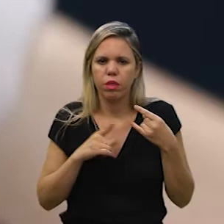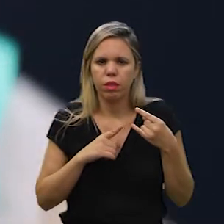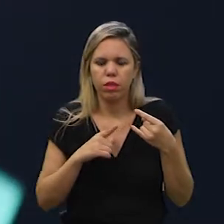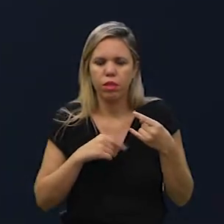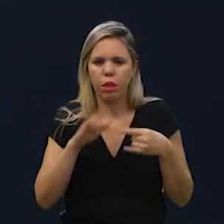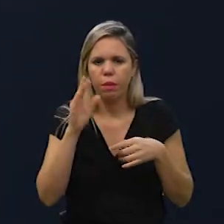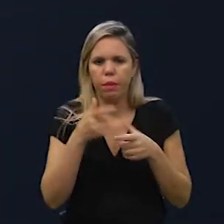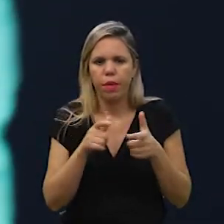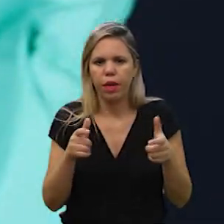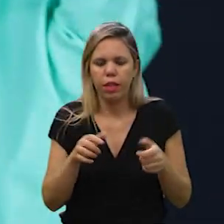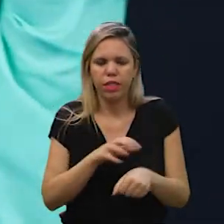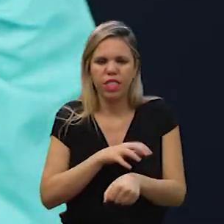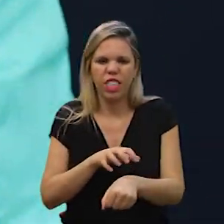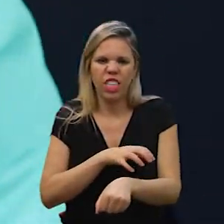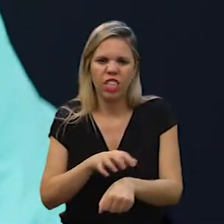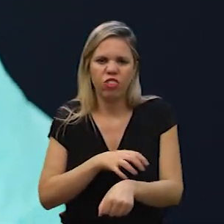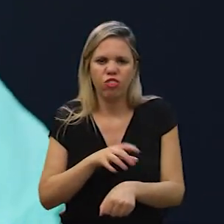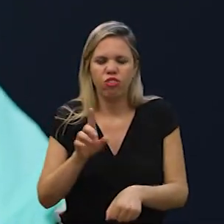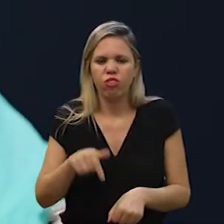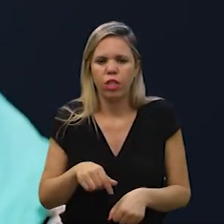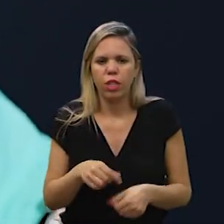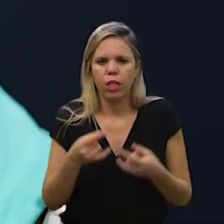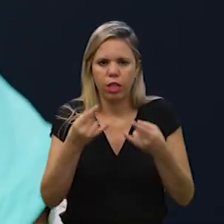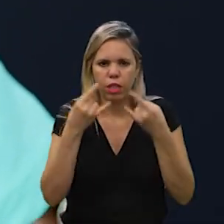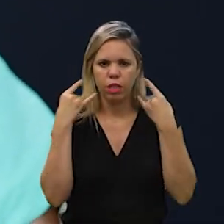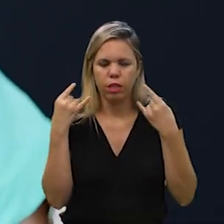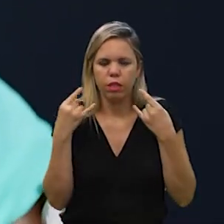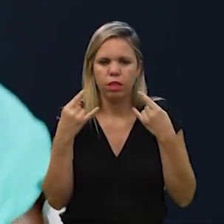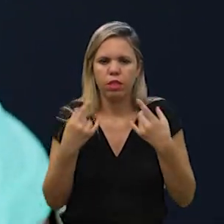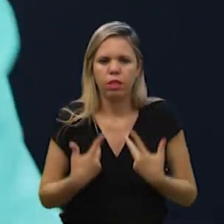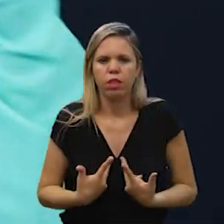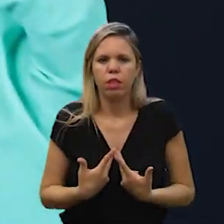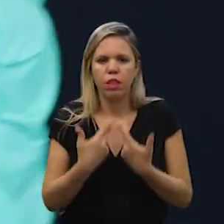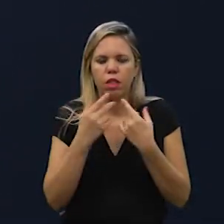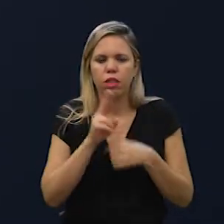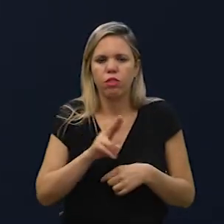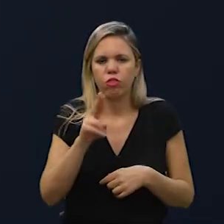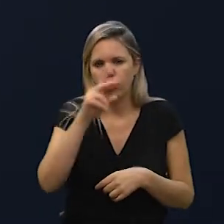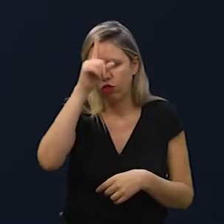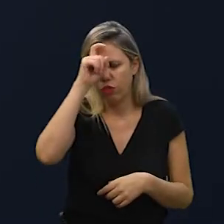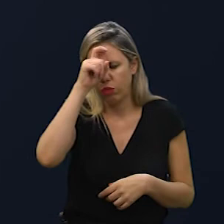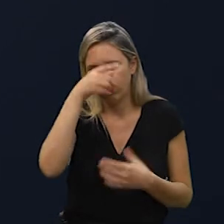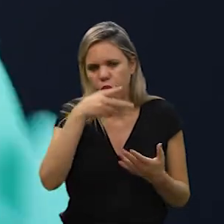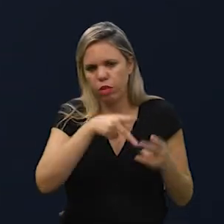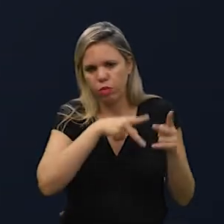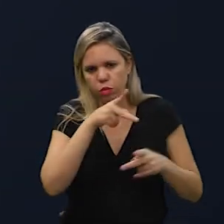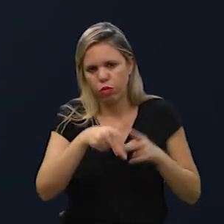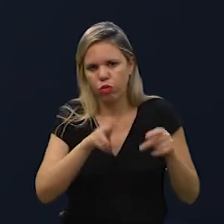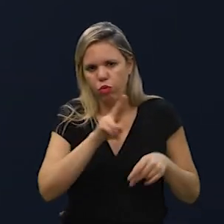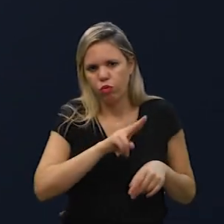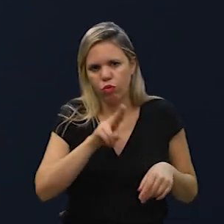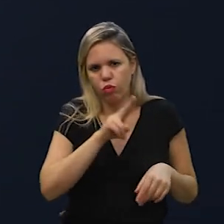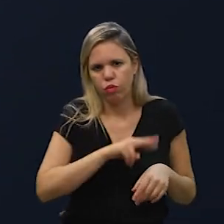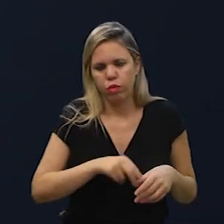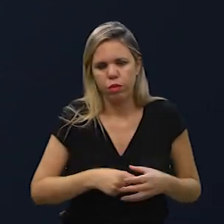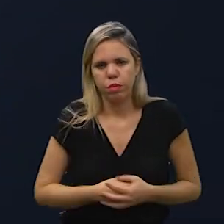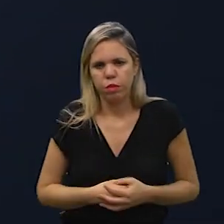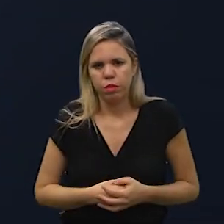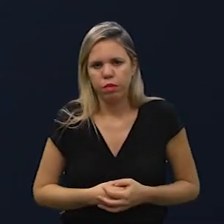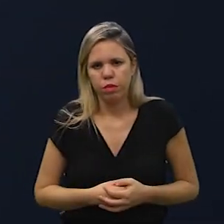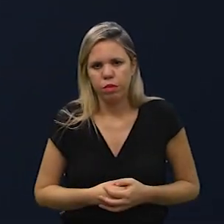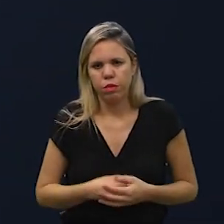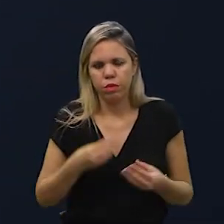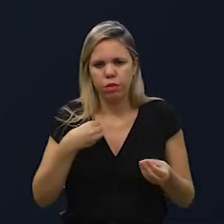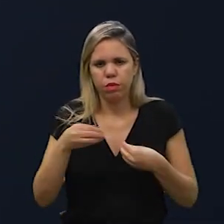tem dado mais alergia na máscara são aquelas máscaras cirúrgicas, né? Que as pessoas usam, que é